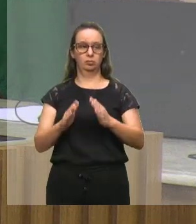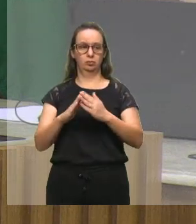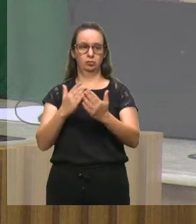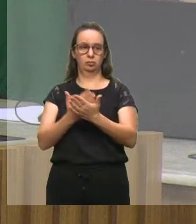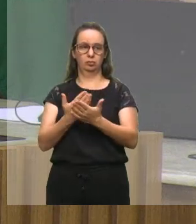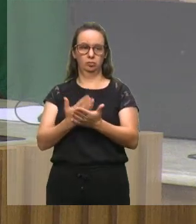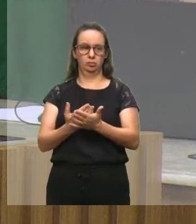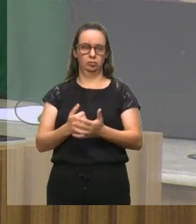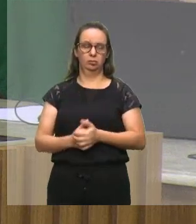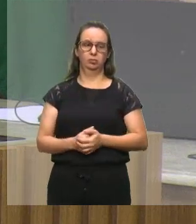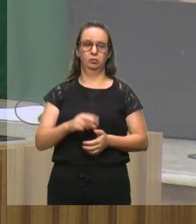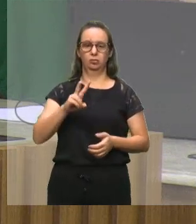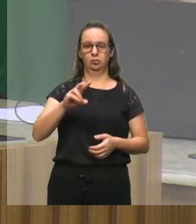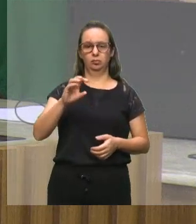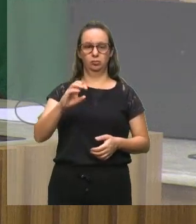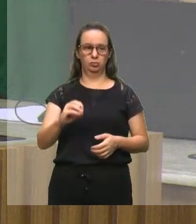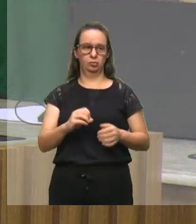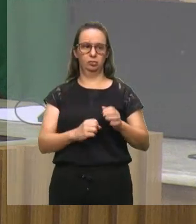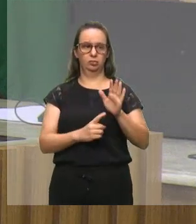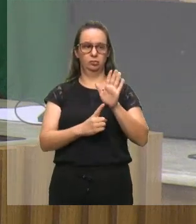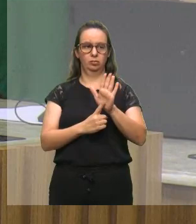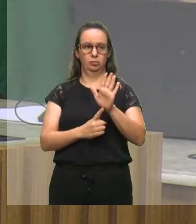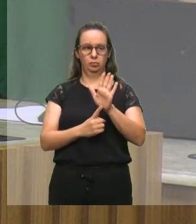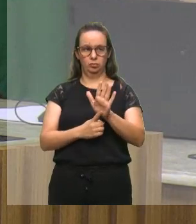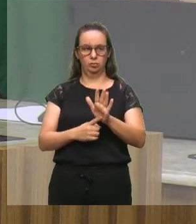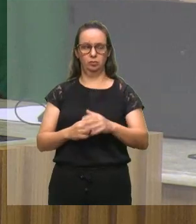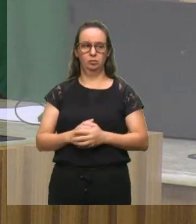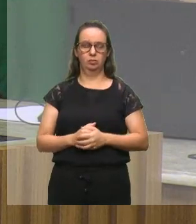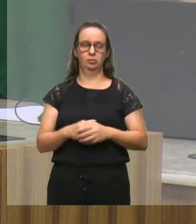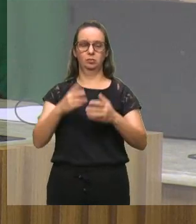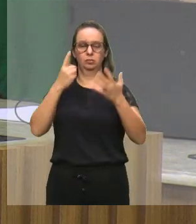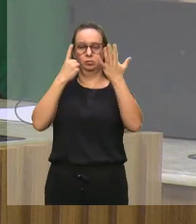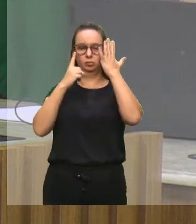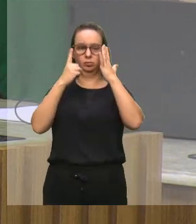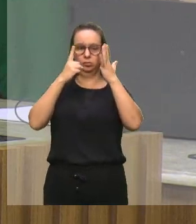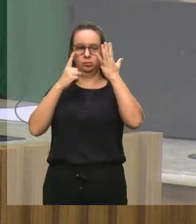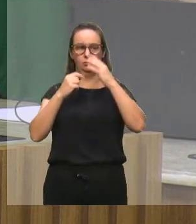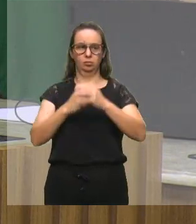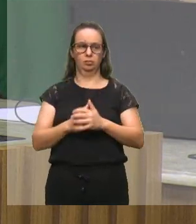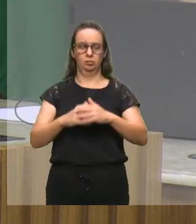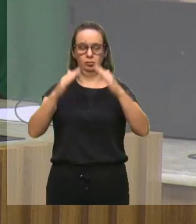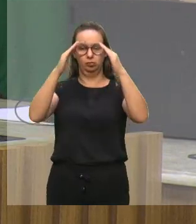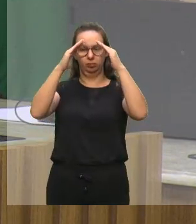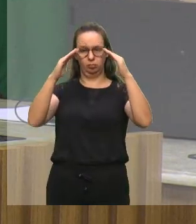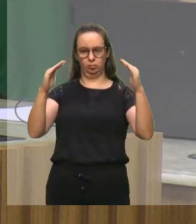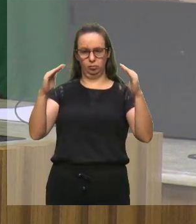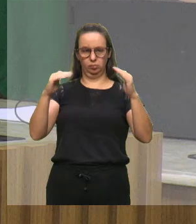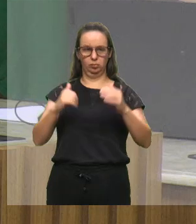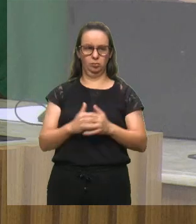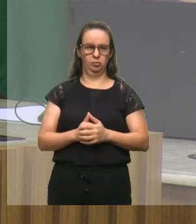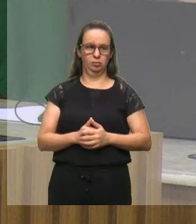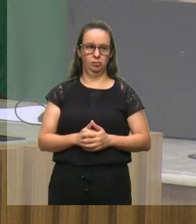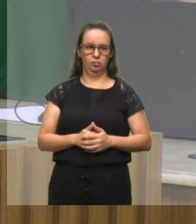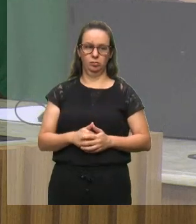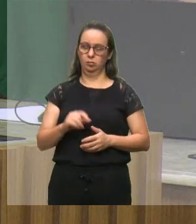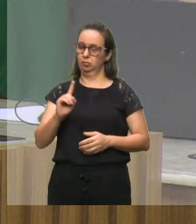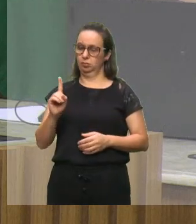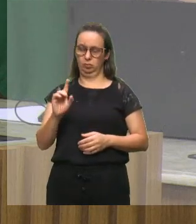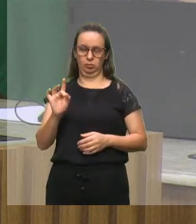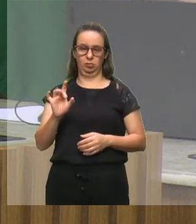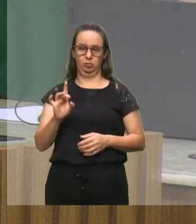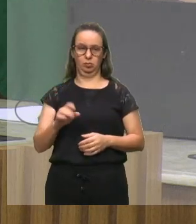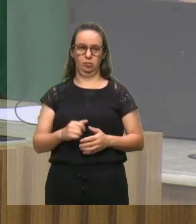possibilidade de fazer uma apresentação de carnaval ali com aquela área coberta, não apenas com a estrutura metálica.